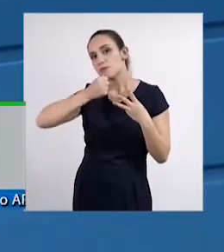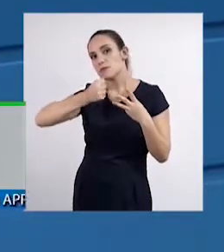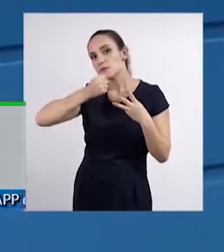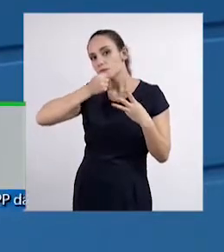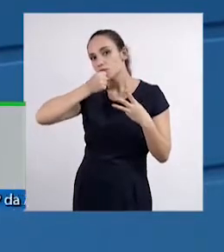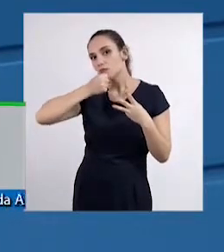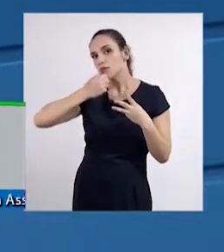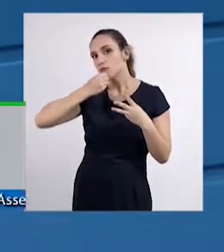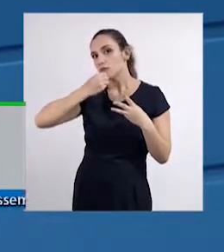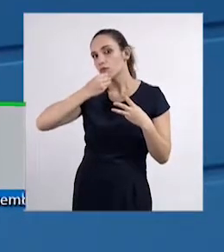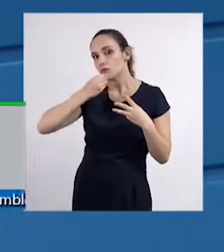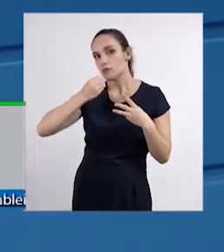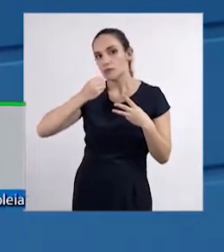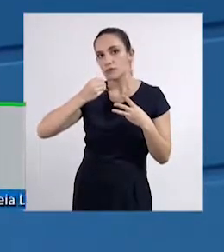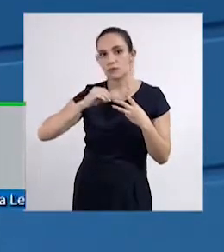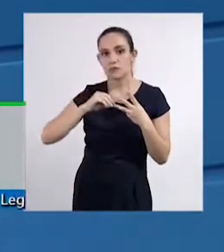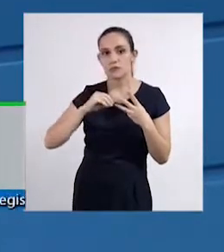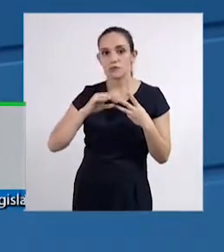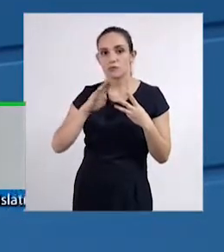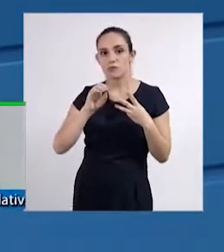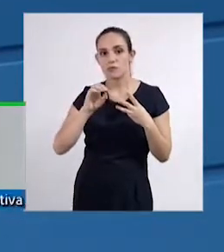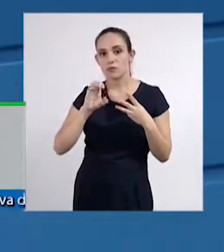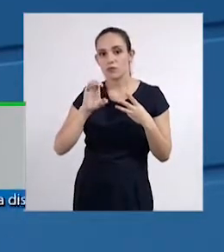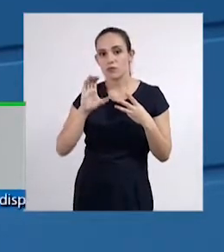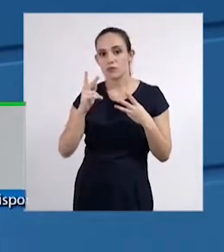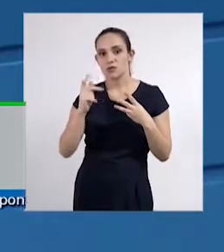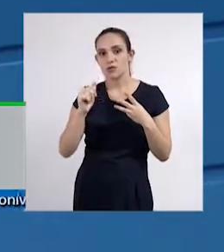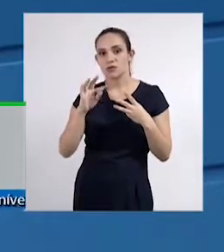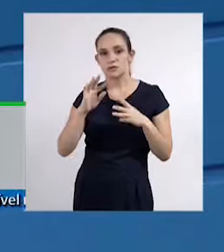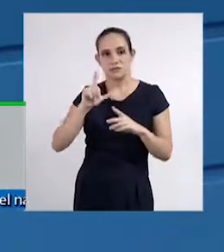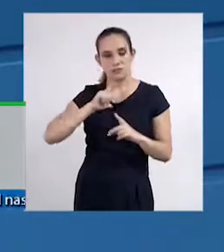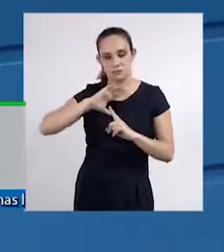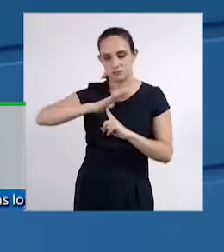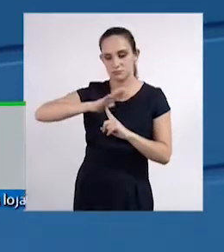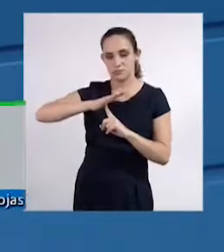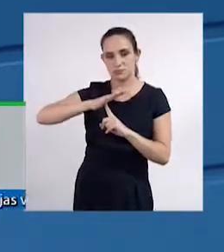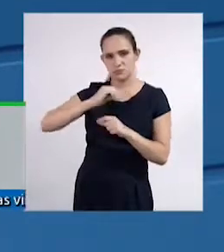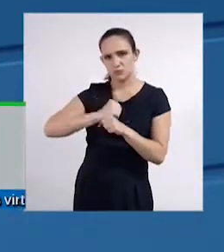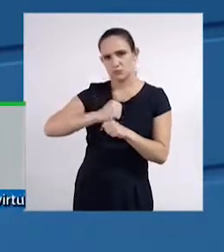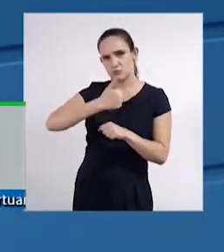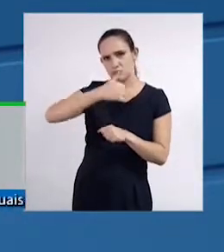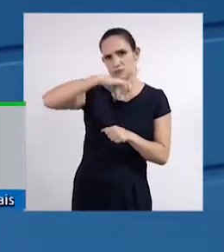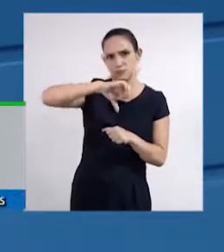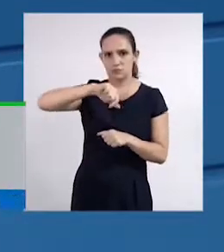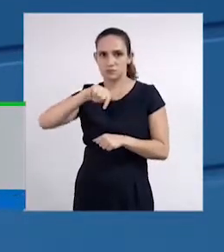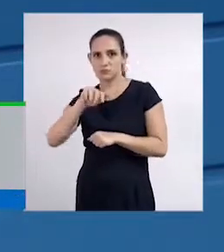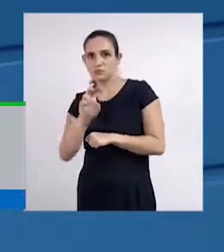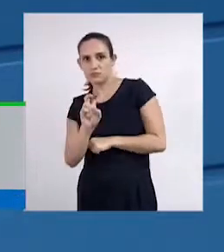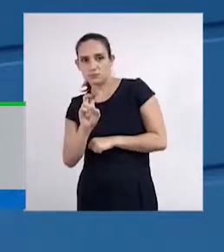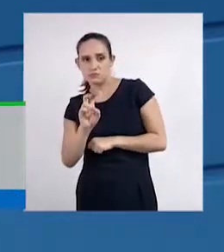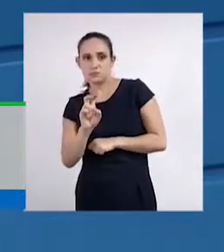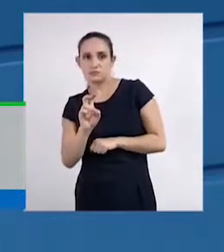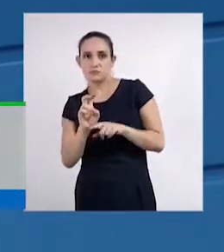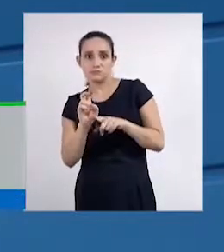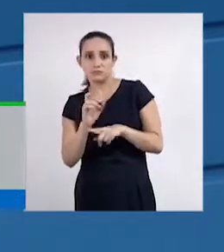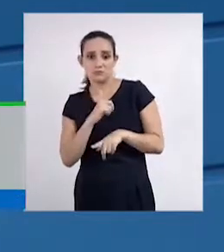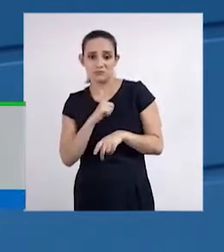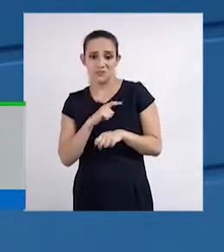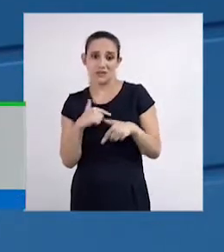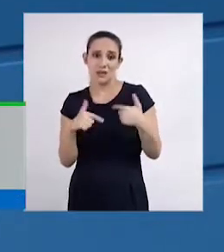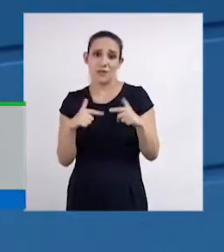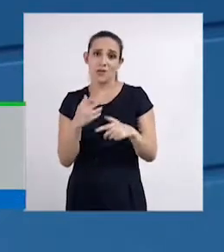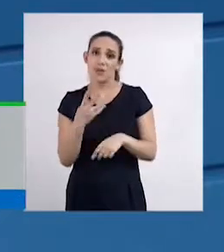Um helicóptero do ano de 75, com 44 anos de vida